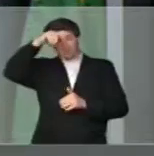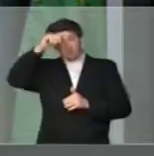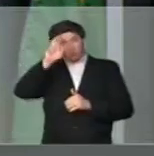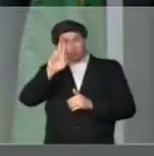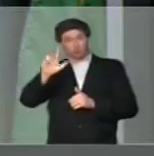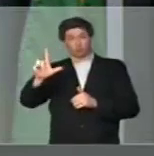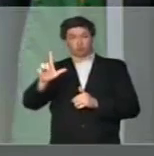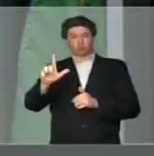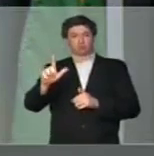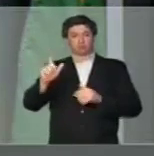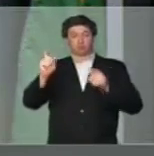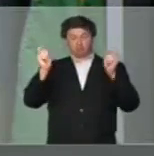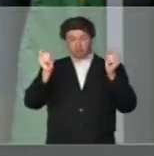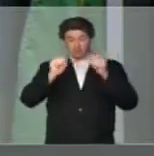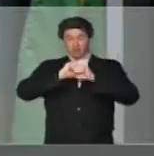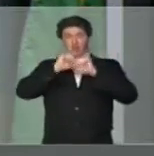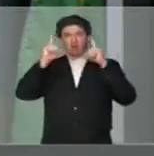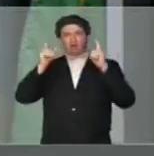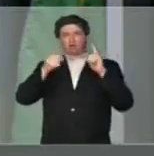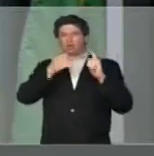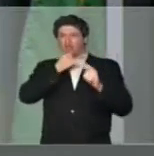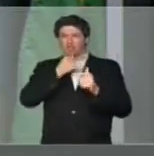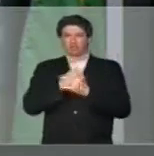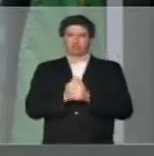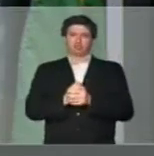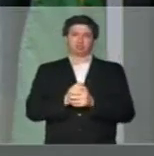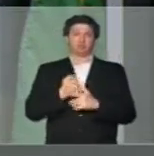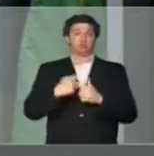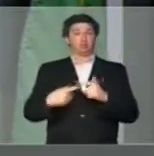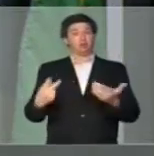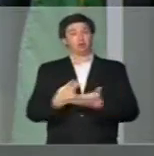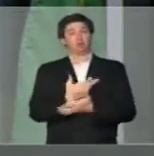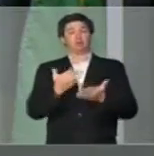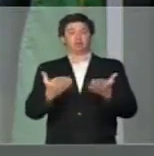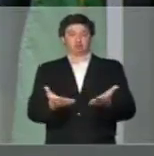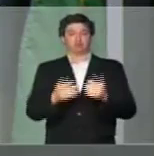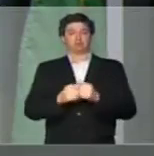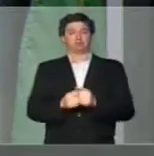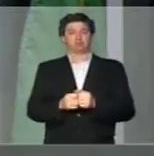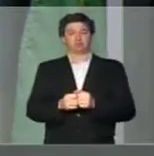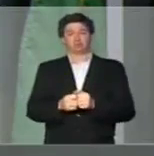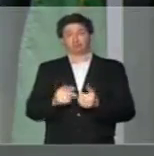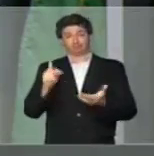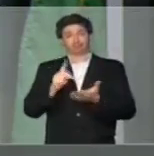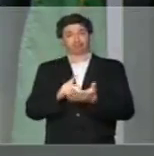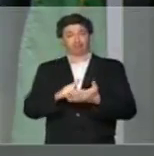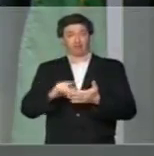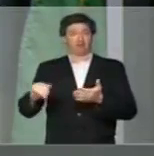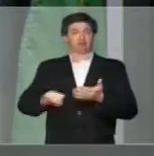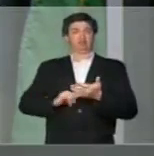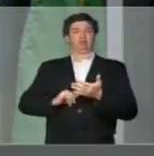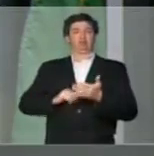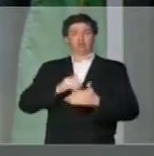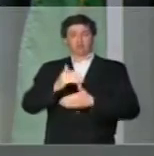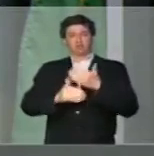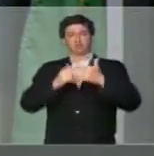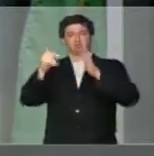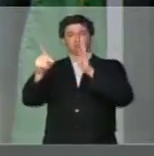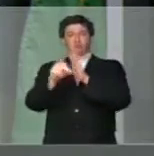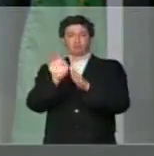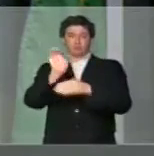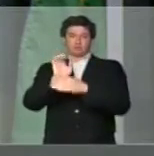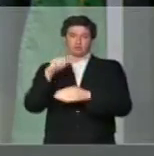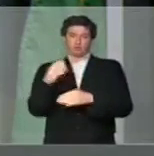Sul acordou triste por este episódio que afeta o desenvolvimento do